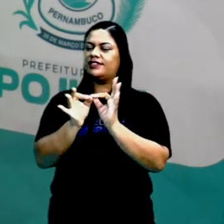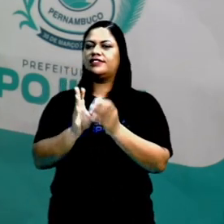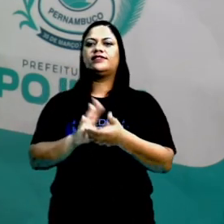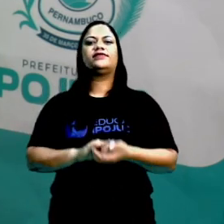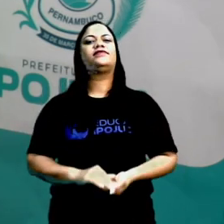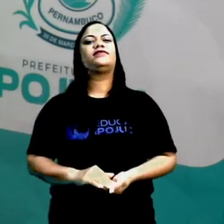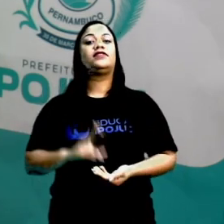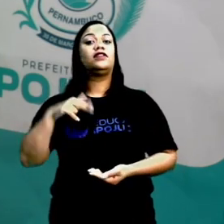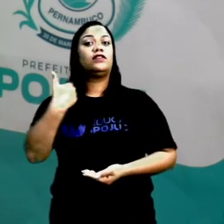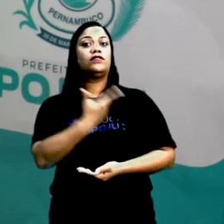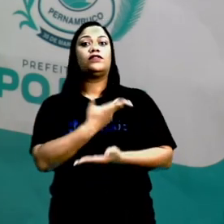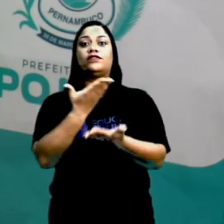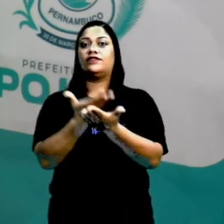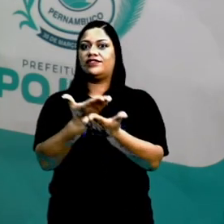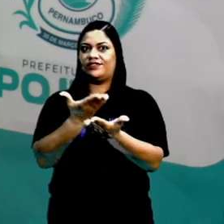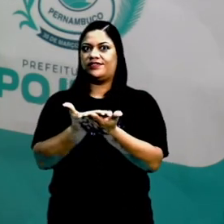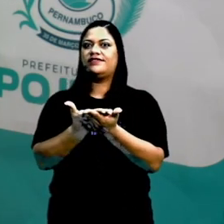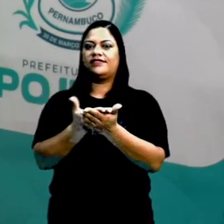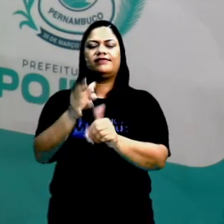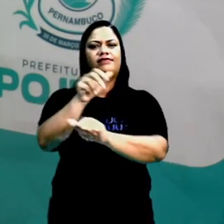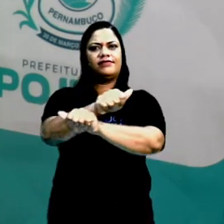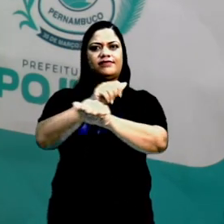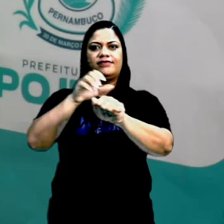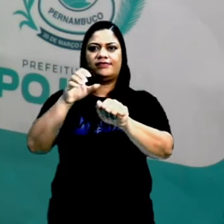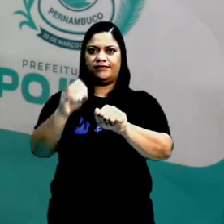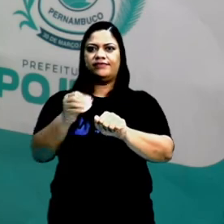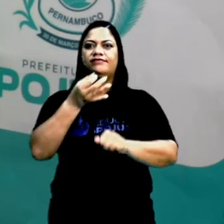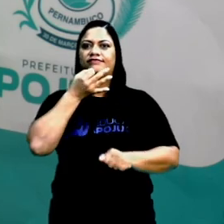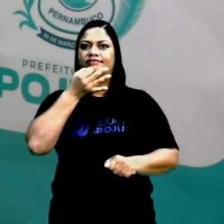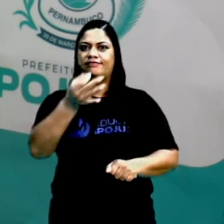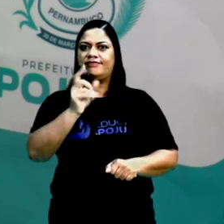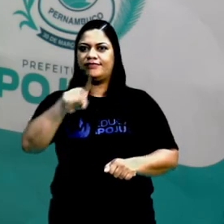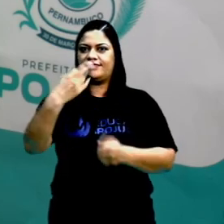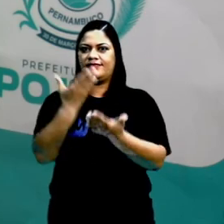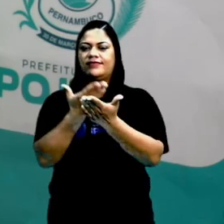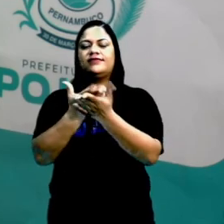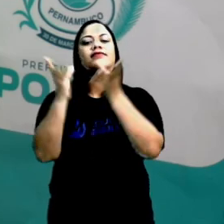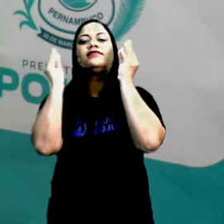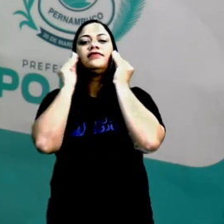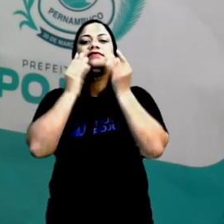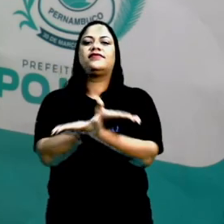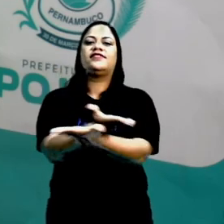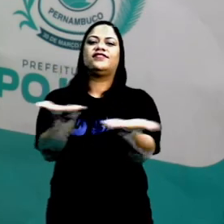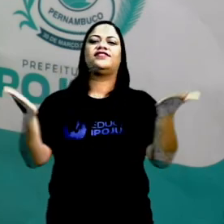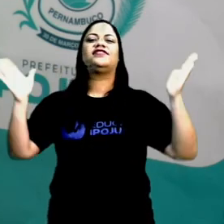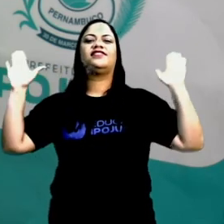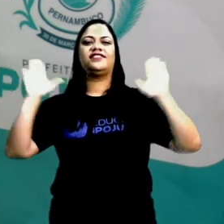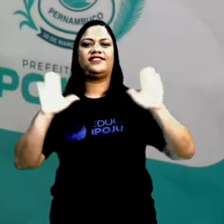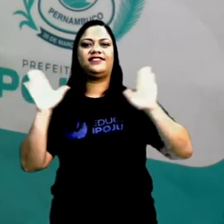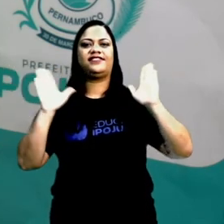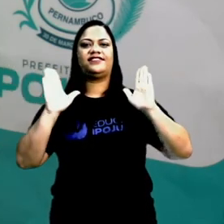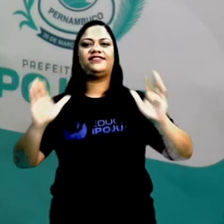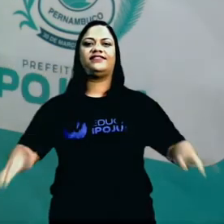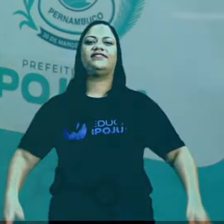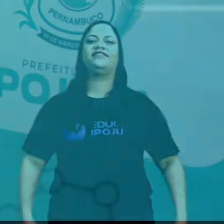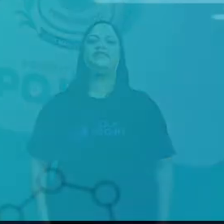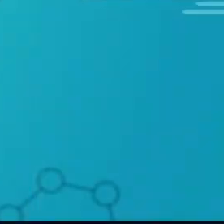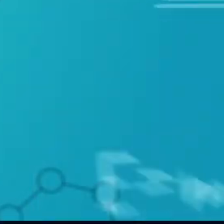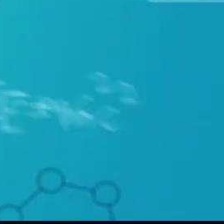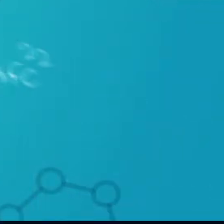a gente vai estudar sobre artigo de opinião também na próxima aula, tá certo? Um beijo grande para vocês e até a próxima aula.